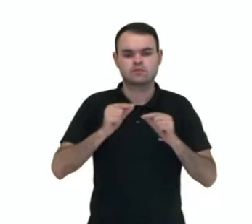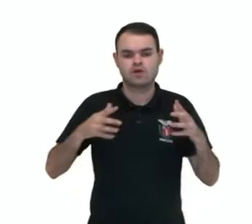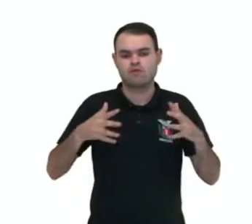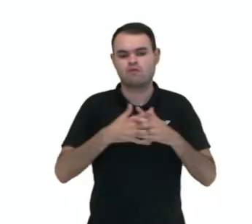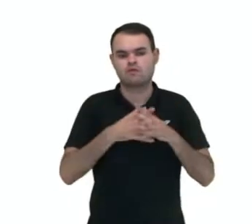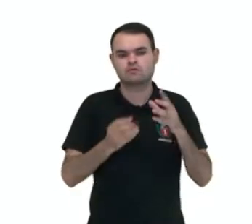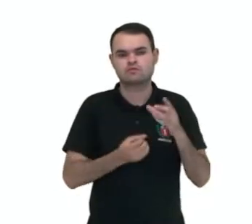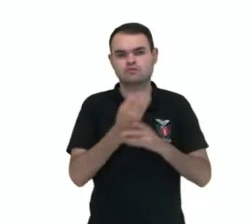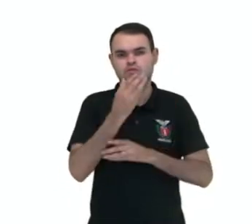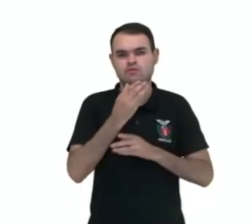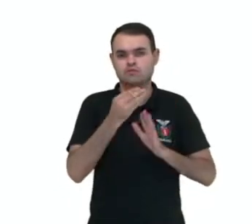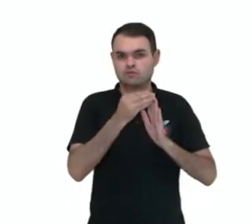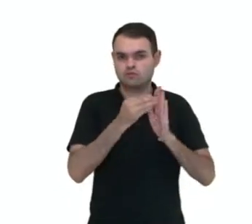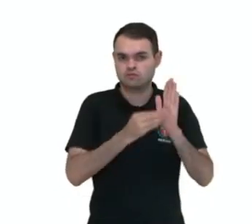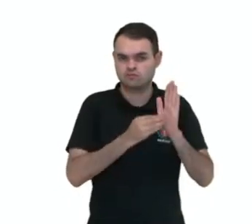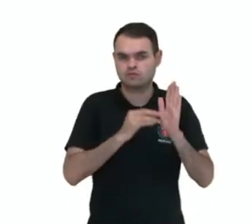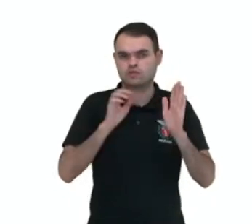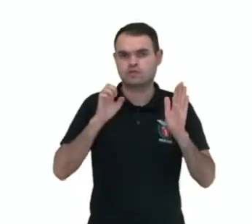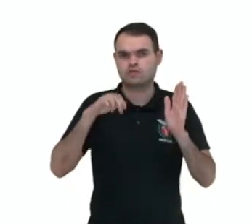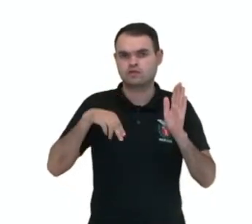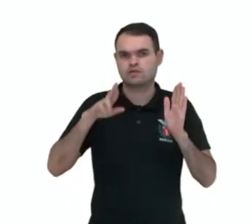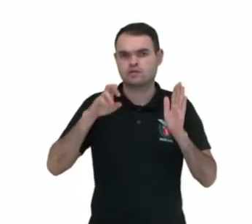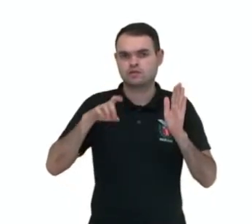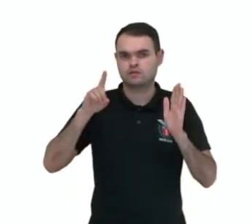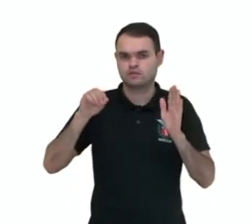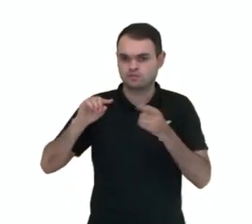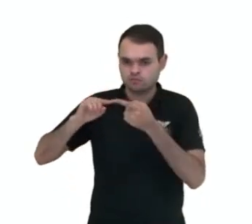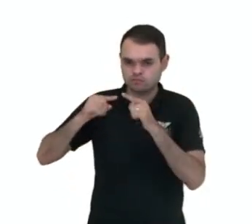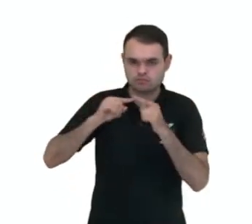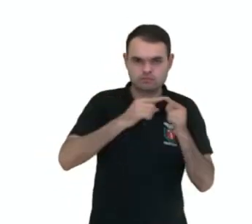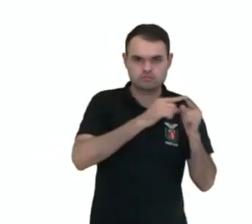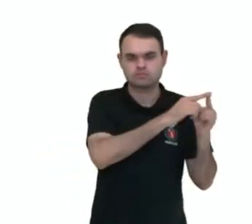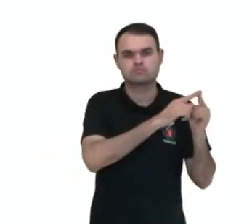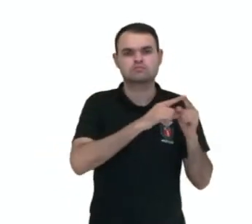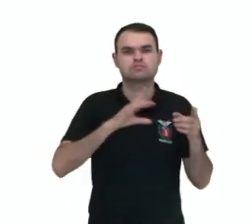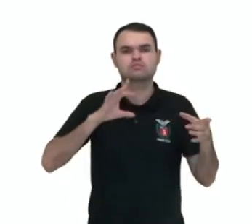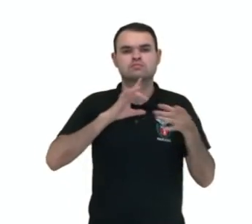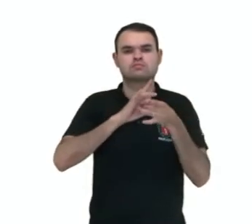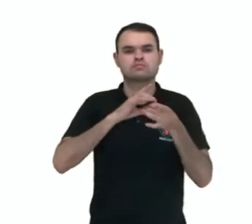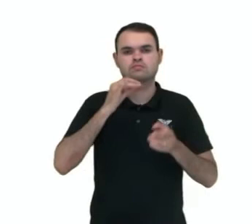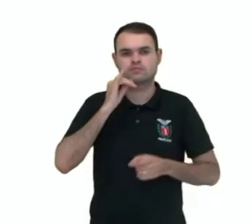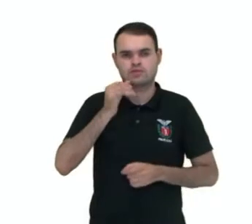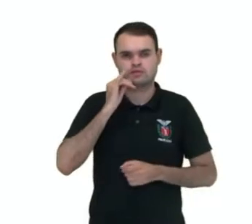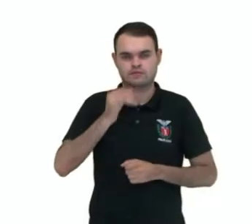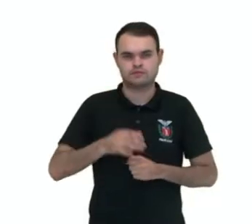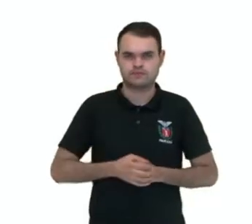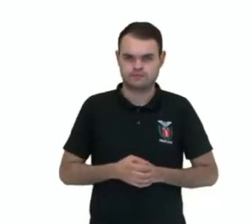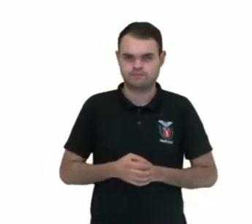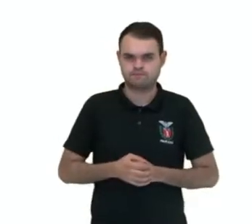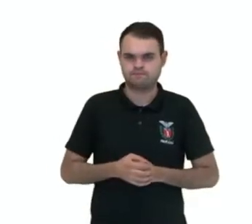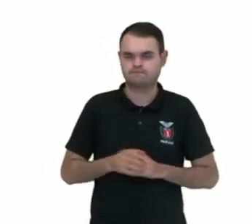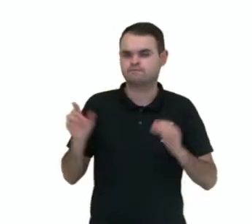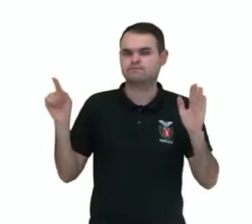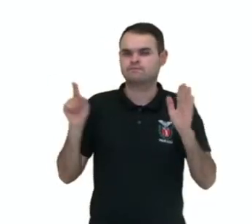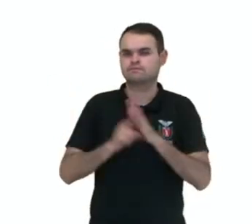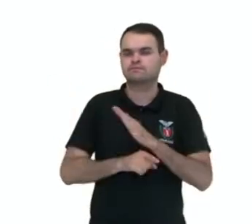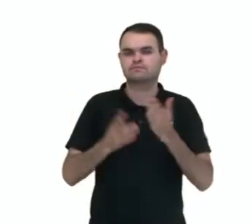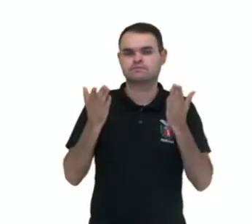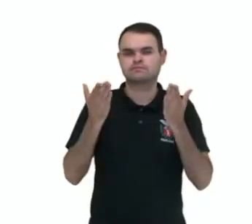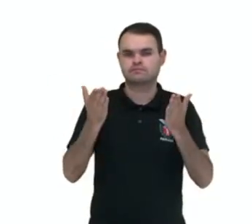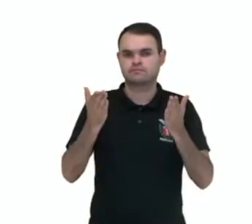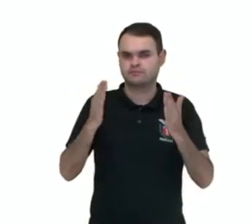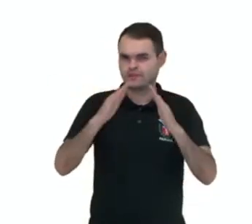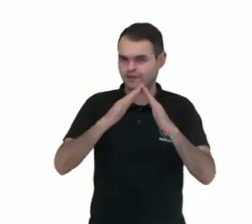gerador do enredo e também os elementos que constroem a narrativa. Uma perguntinha para vocês aí